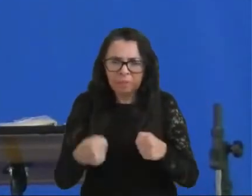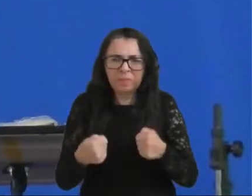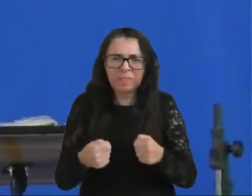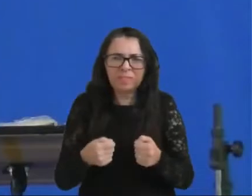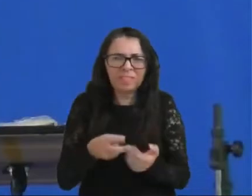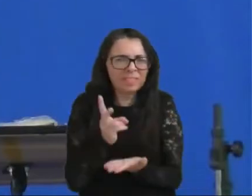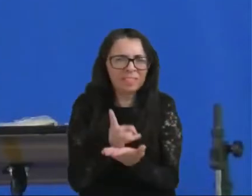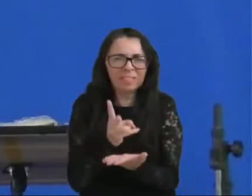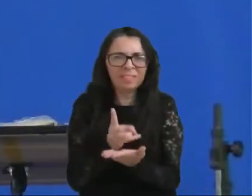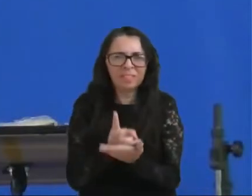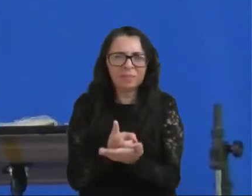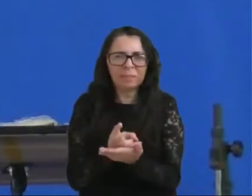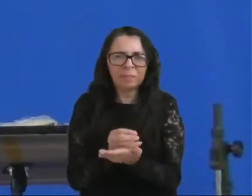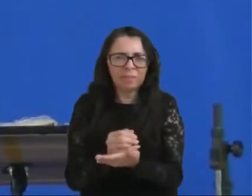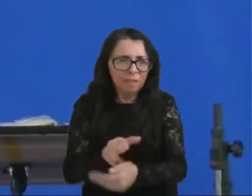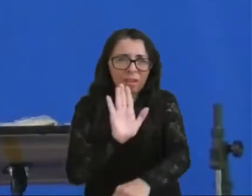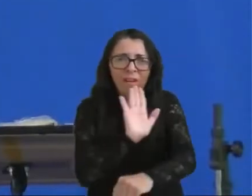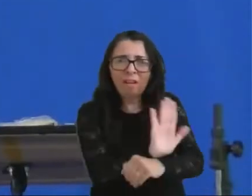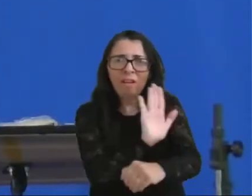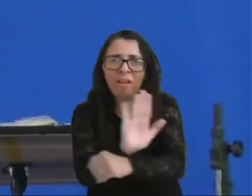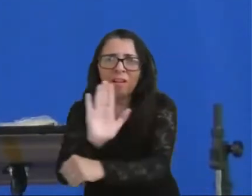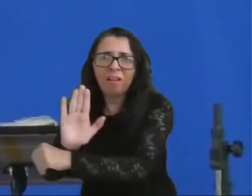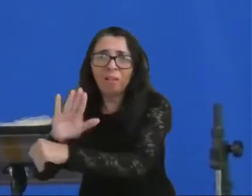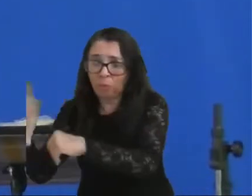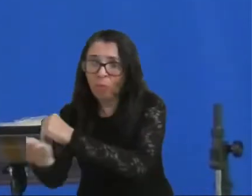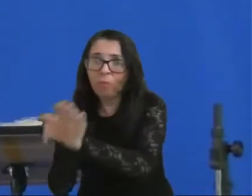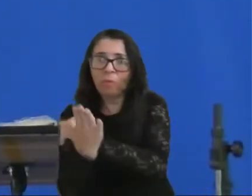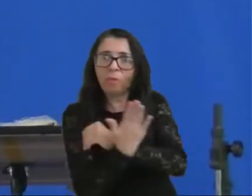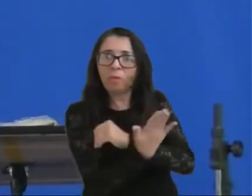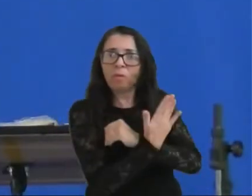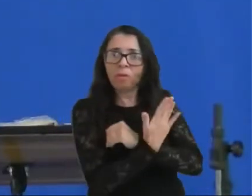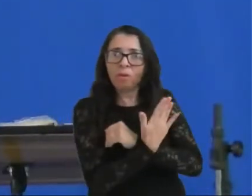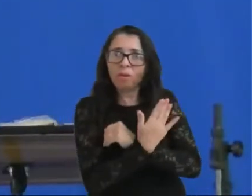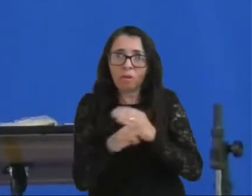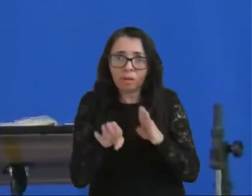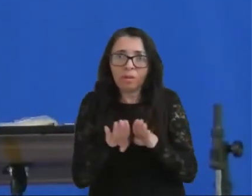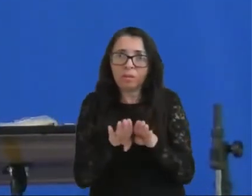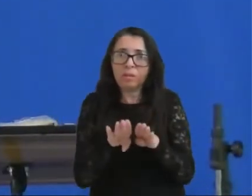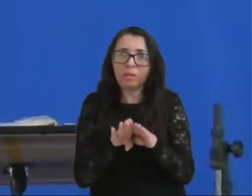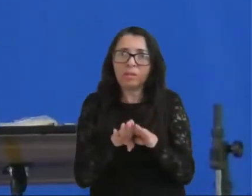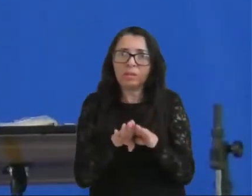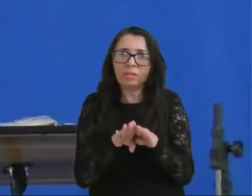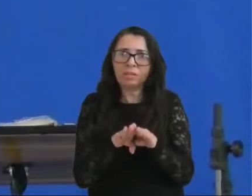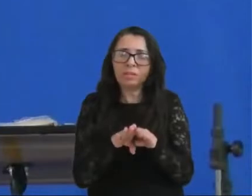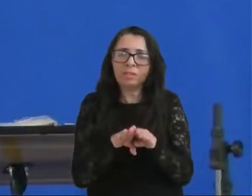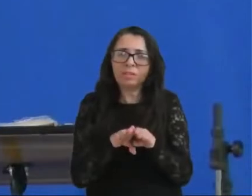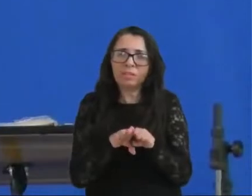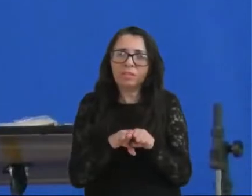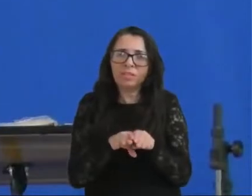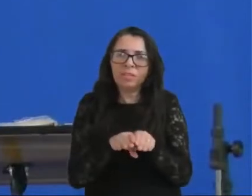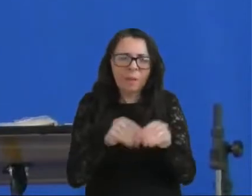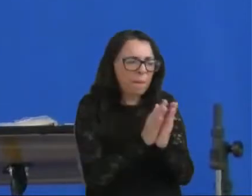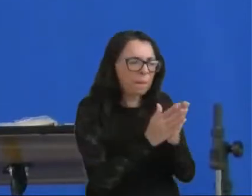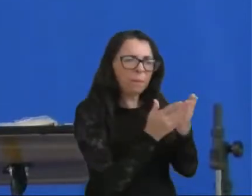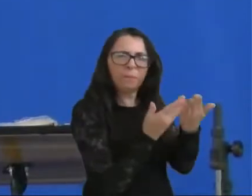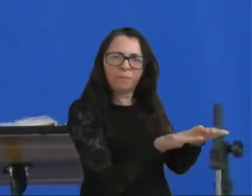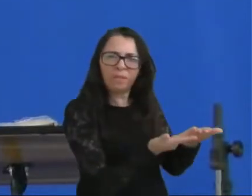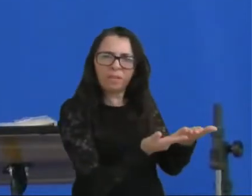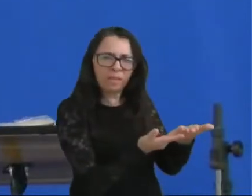totalmente sem amor. Mas é bom você aprender uma